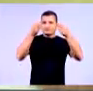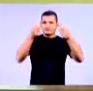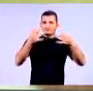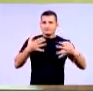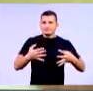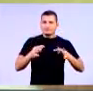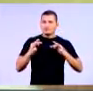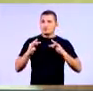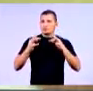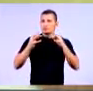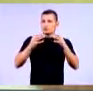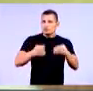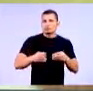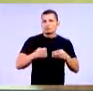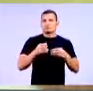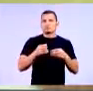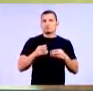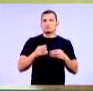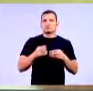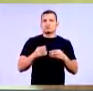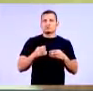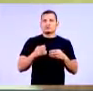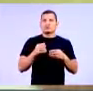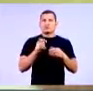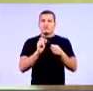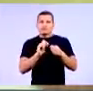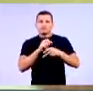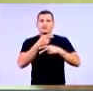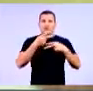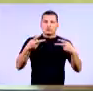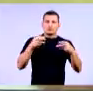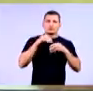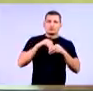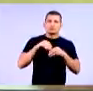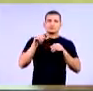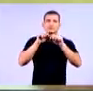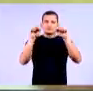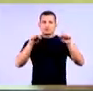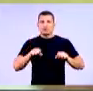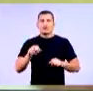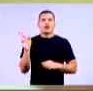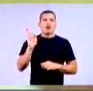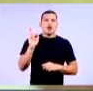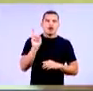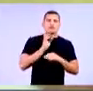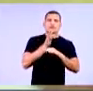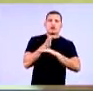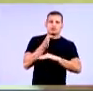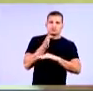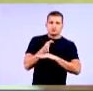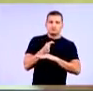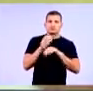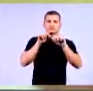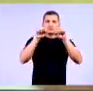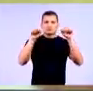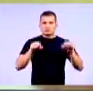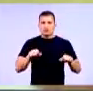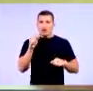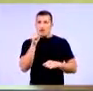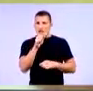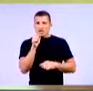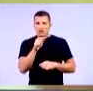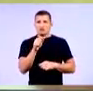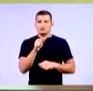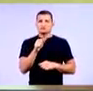as ações do sistema. Né? Todas as informações, quem é que vai participar do sistema, é ele que